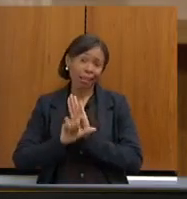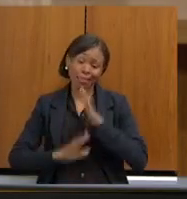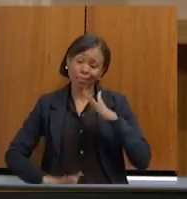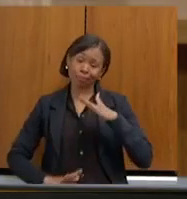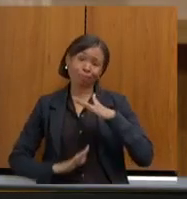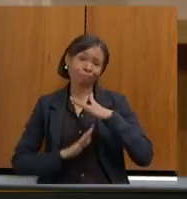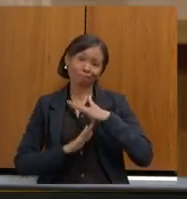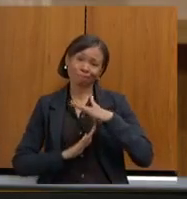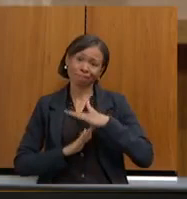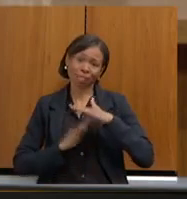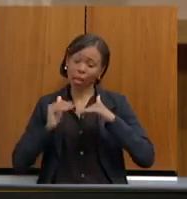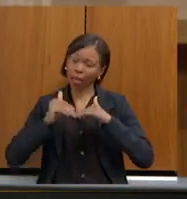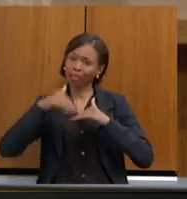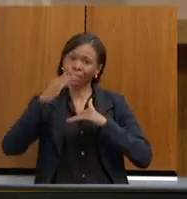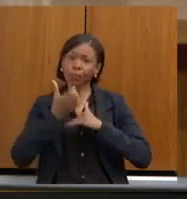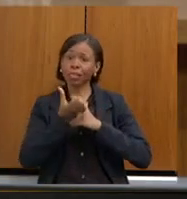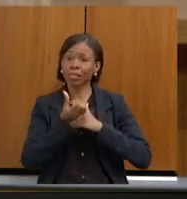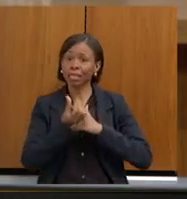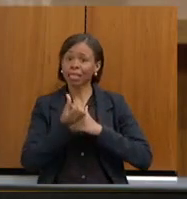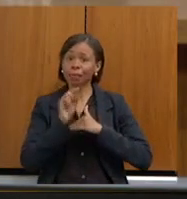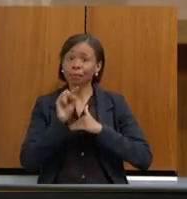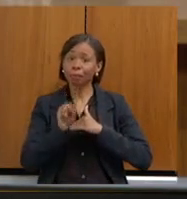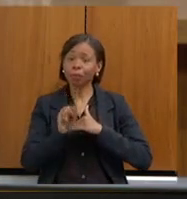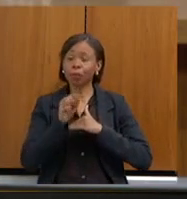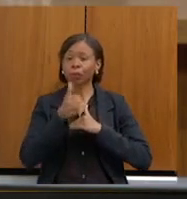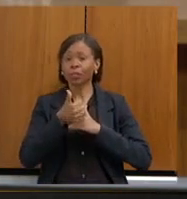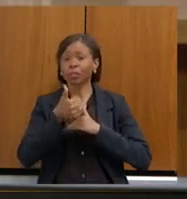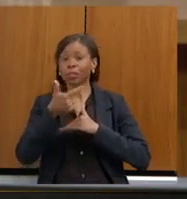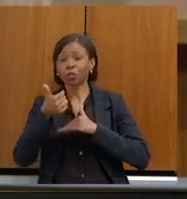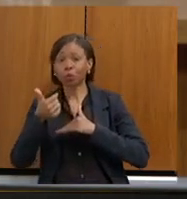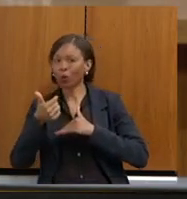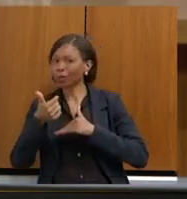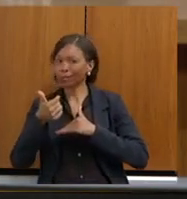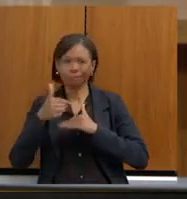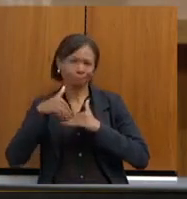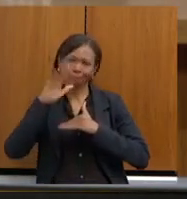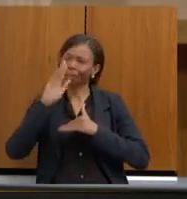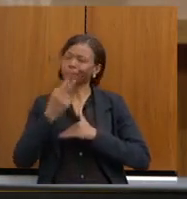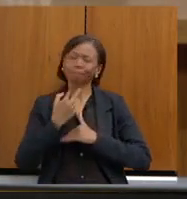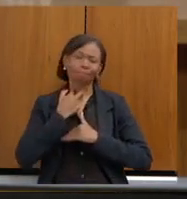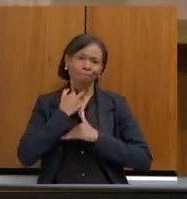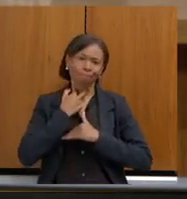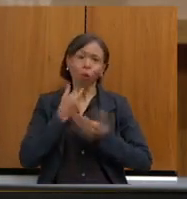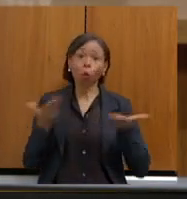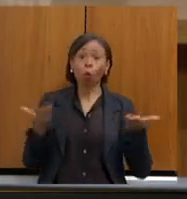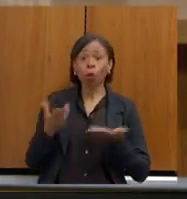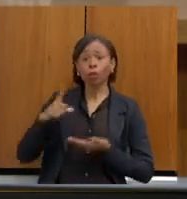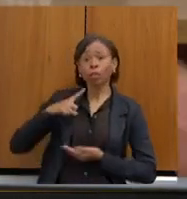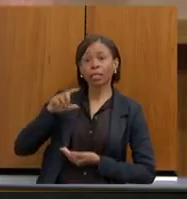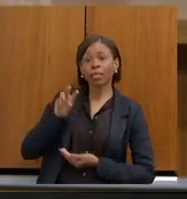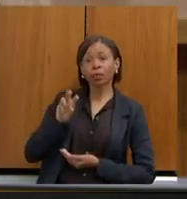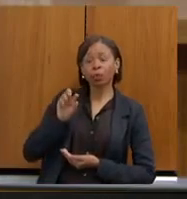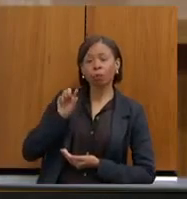estamos ultrapassando esse número de 6112 hoje Corpo de Bombeiros tem